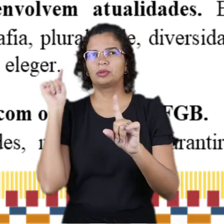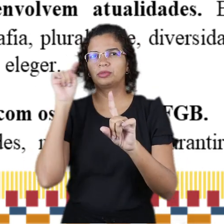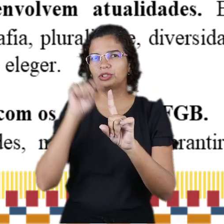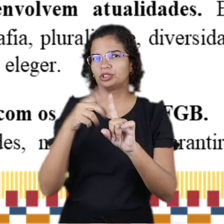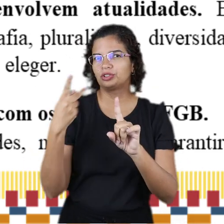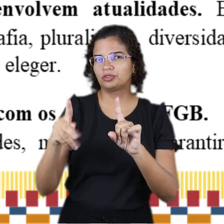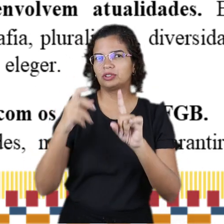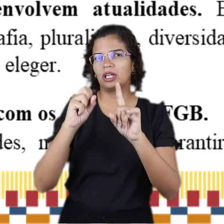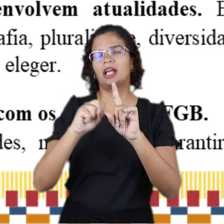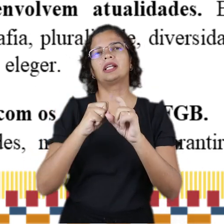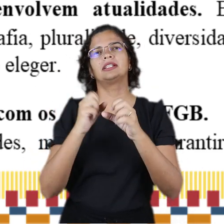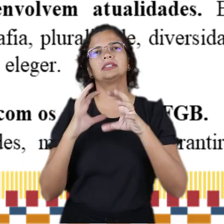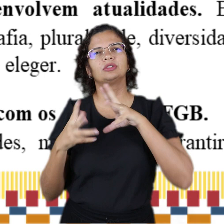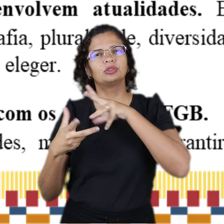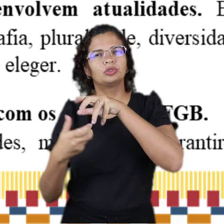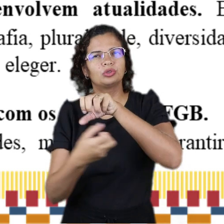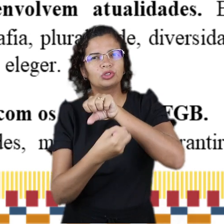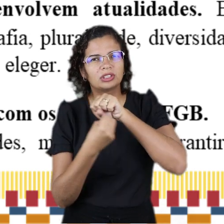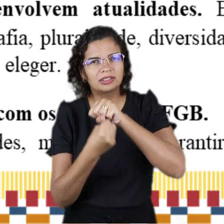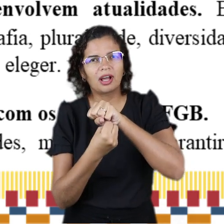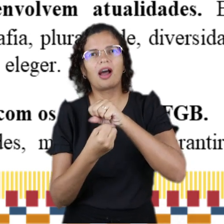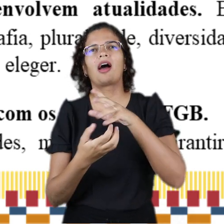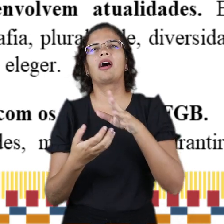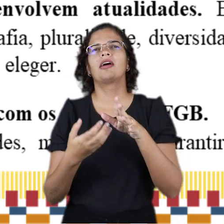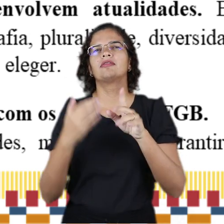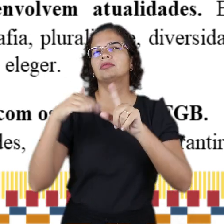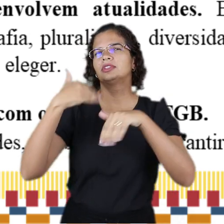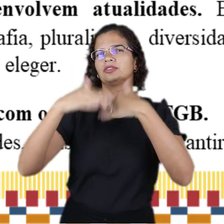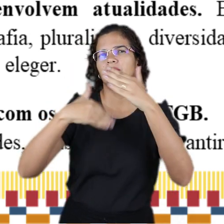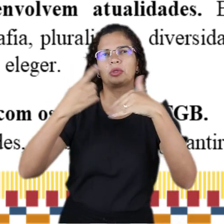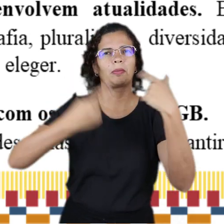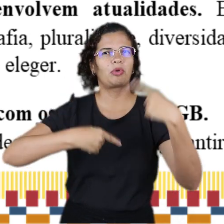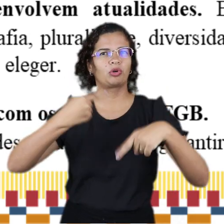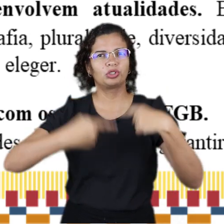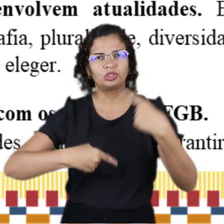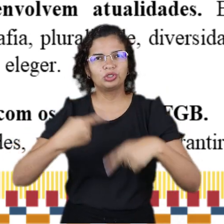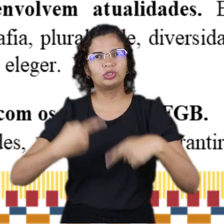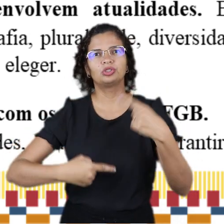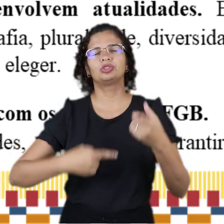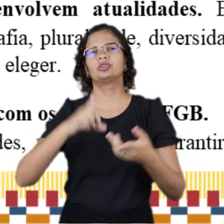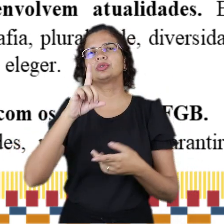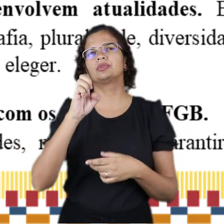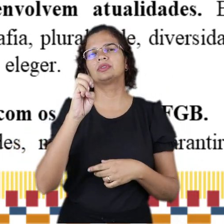mais habilitado, né, para lecionar esse componente de aprofundamento.